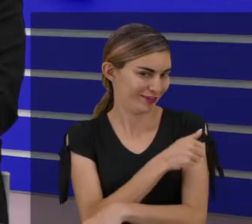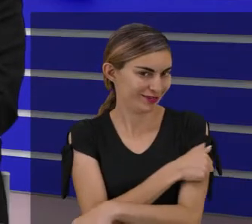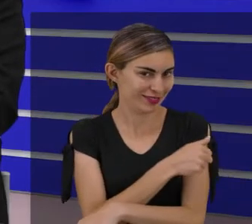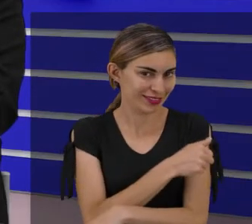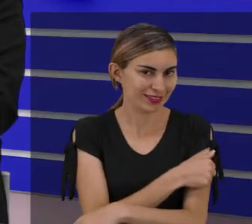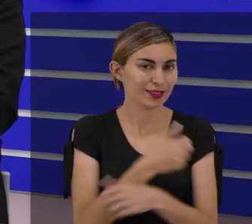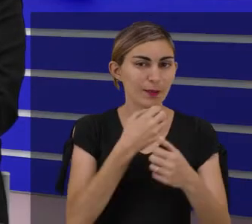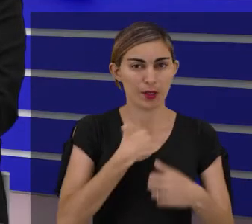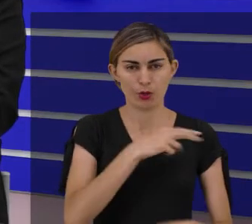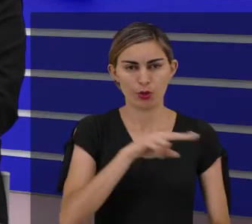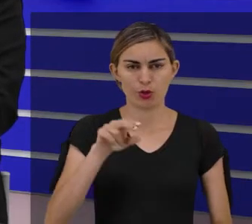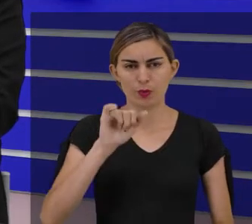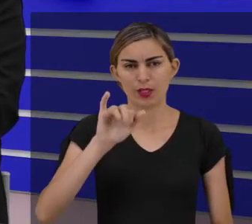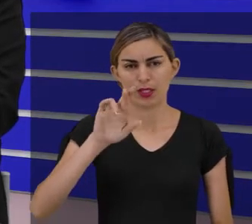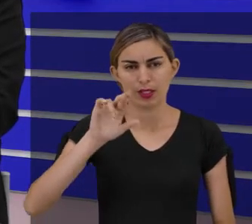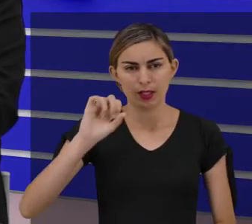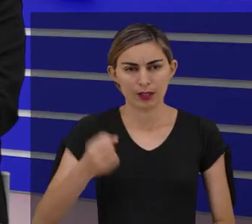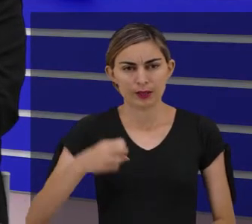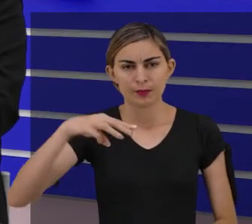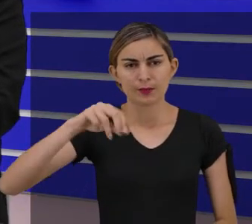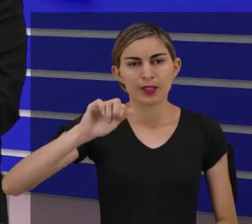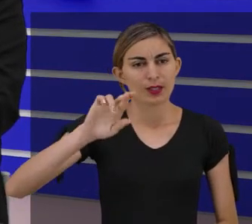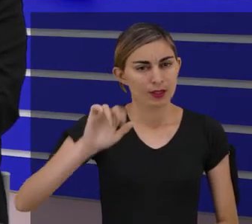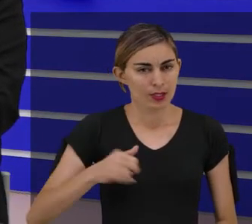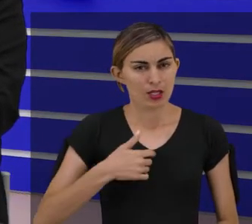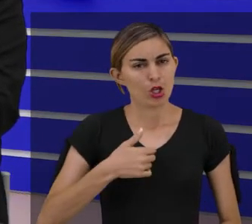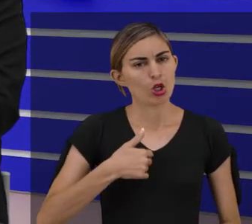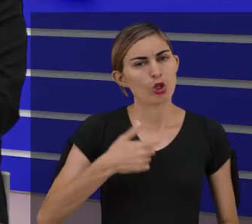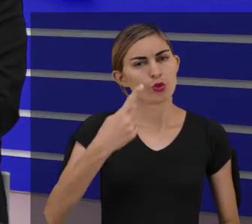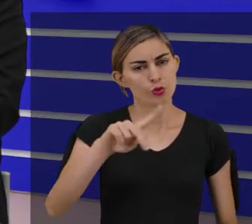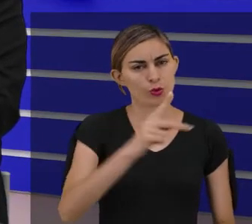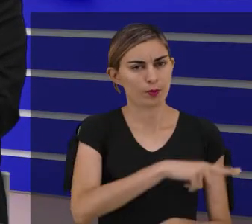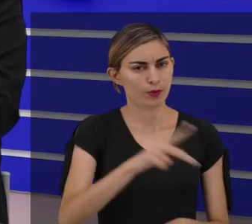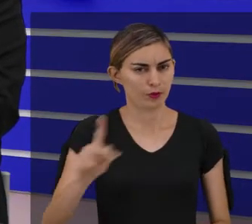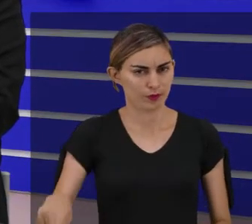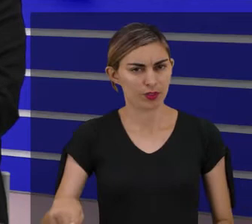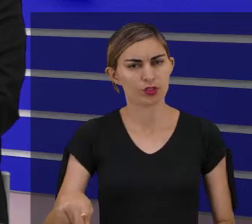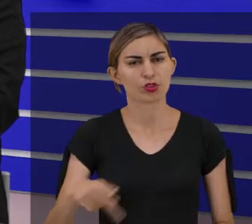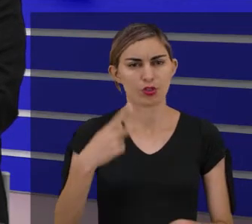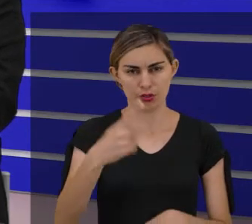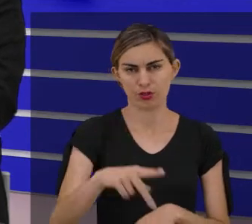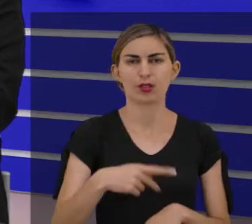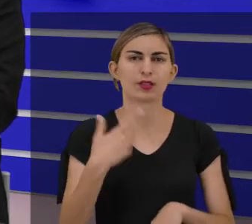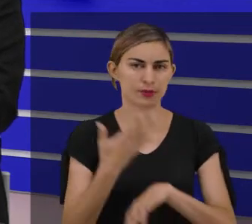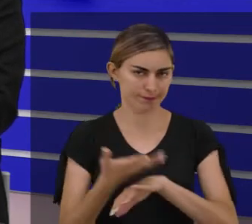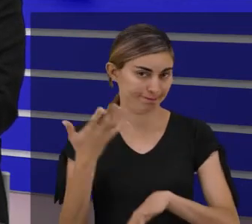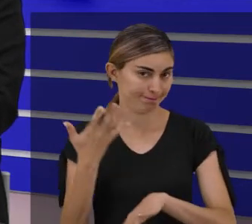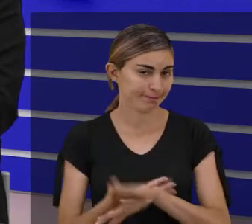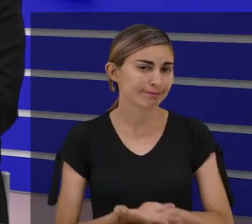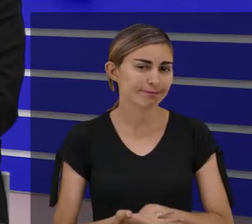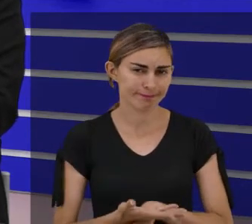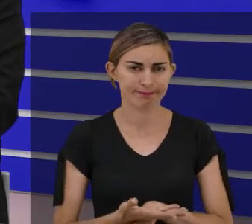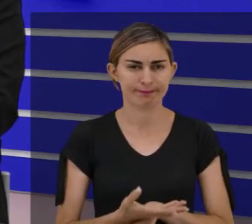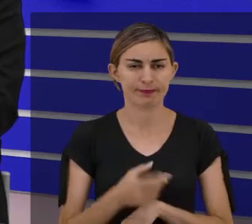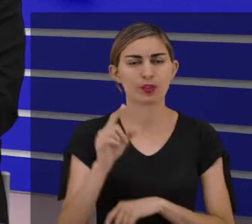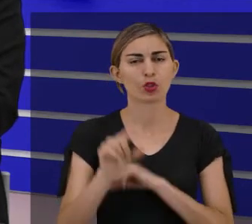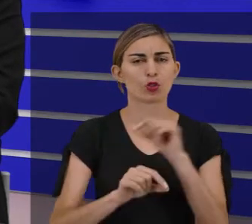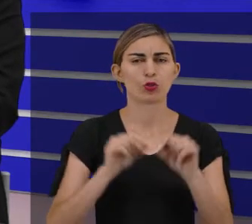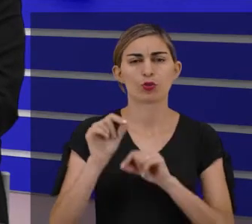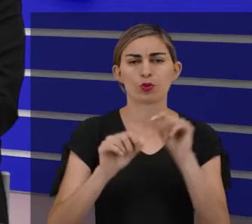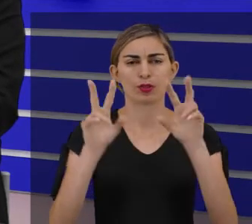caros estudantes. Meu nome é Iris Maria e eu serei sua professora nesta competência que